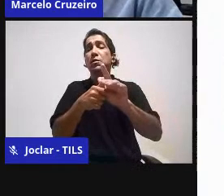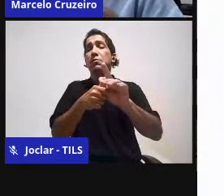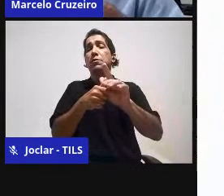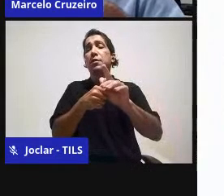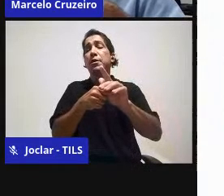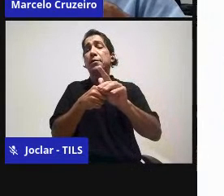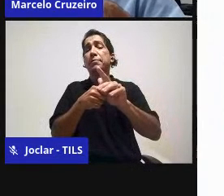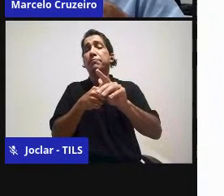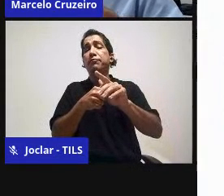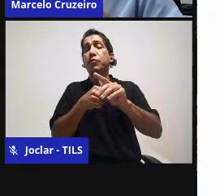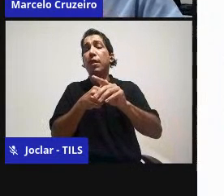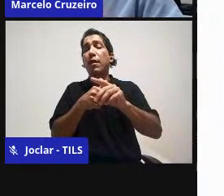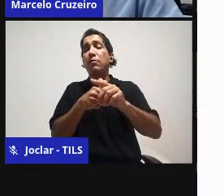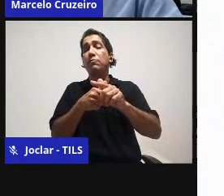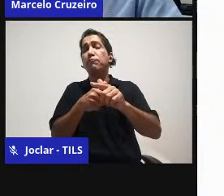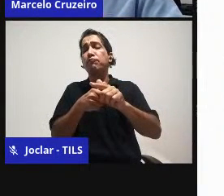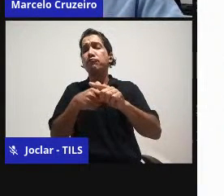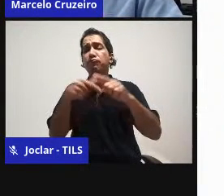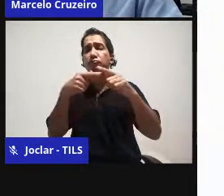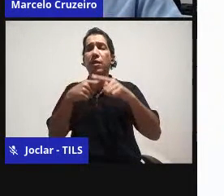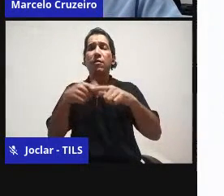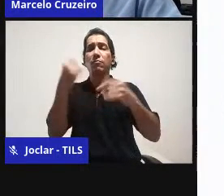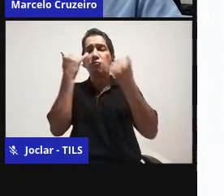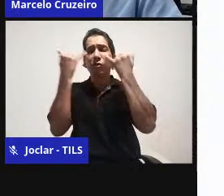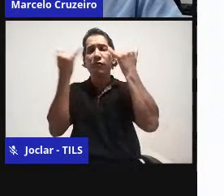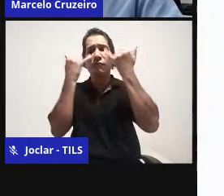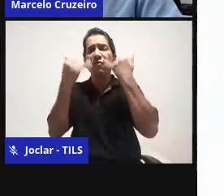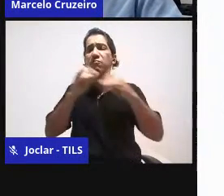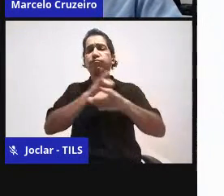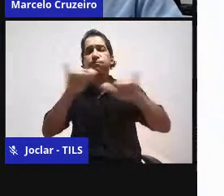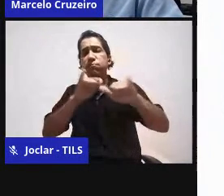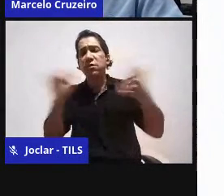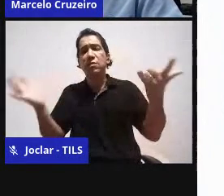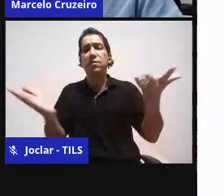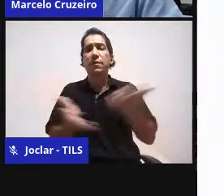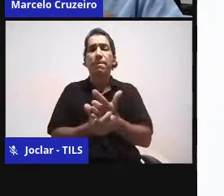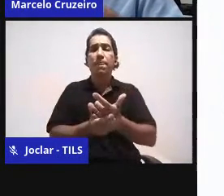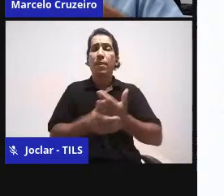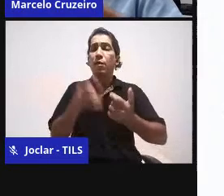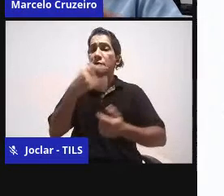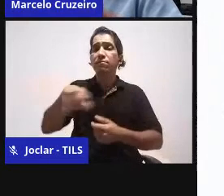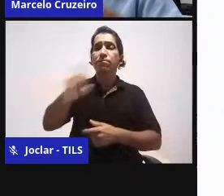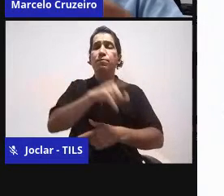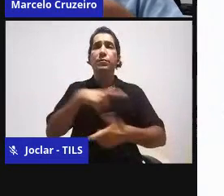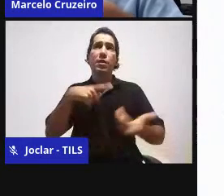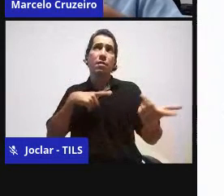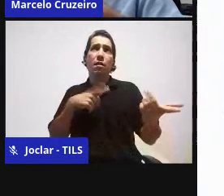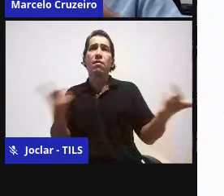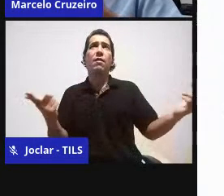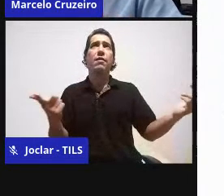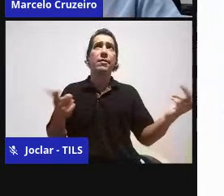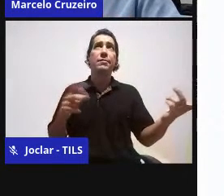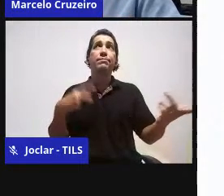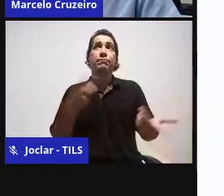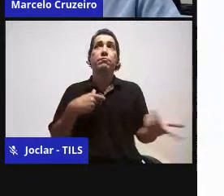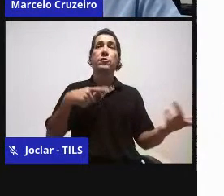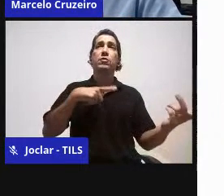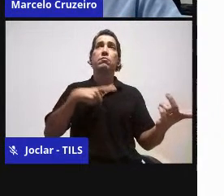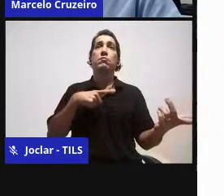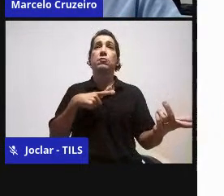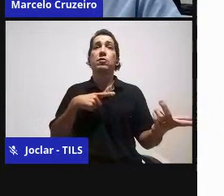melhor o que está acontecendo. Né? E quando você tem, então, você tem dados, né? Você tem sensores mais acessíveis, você